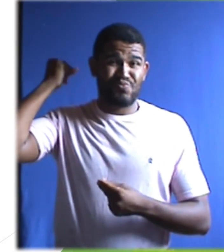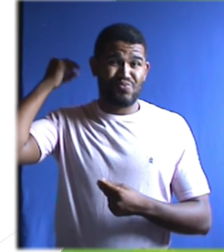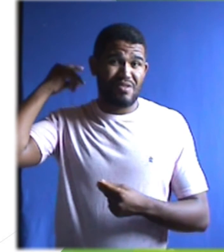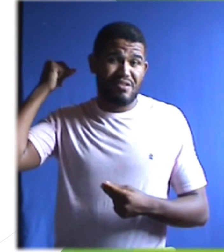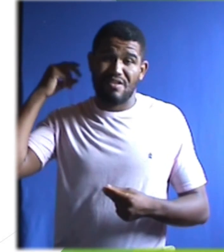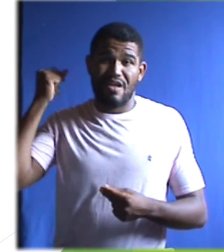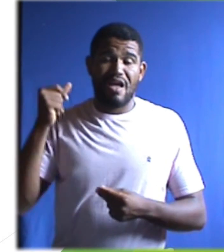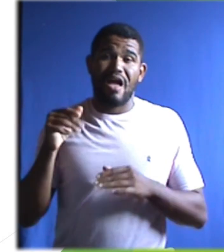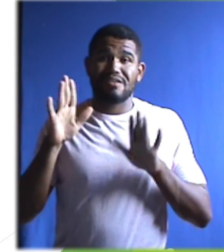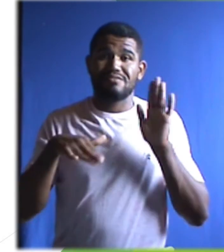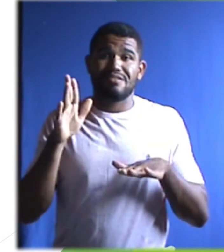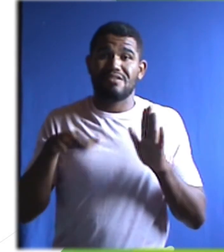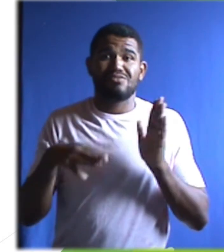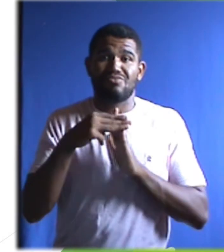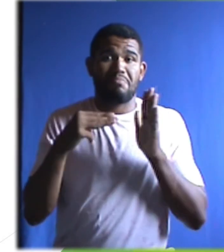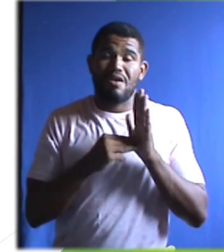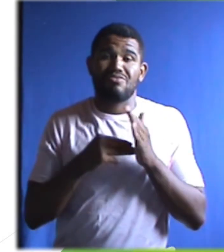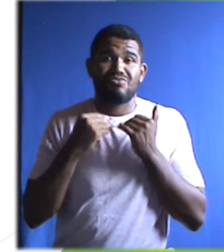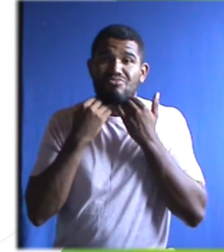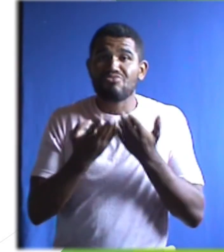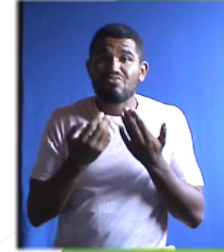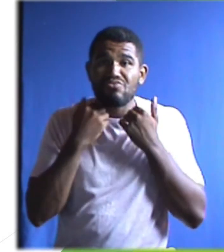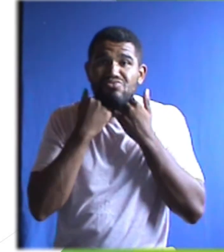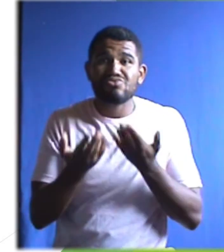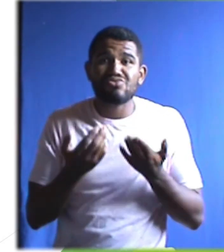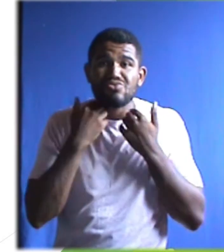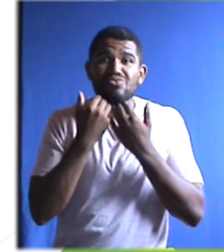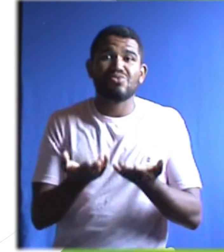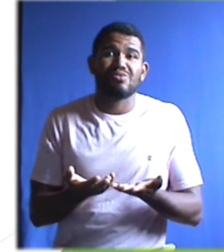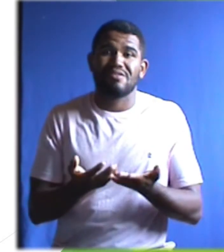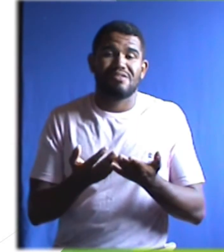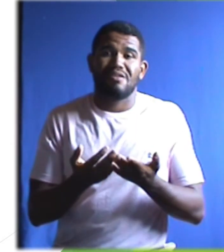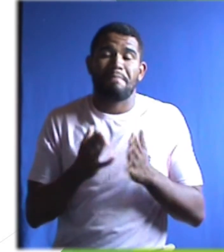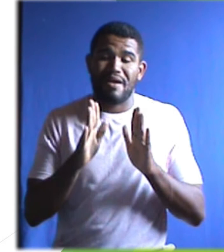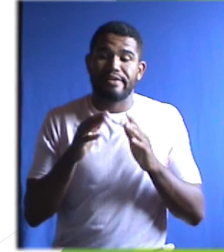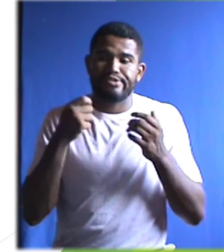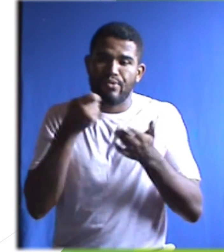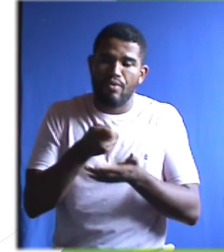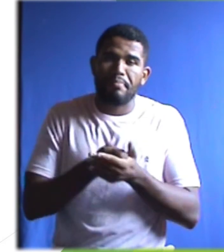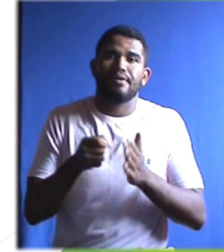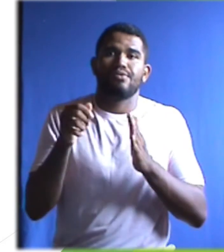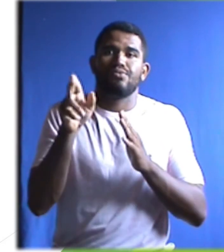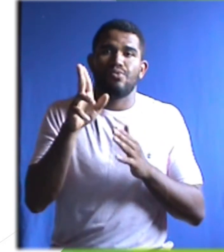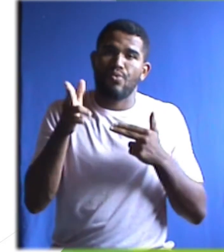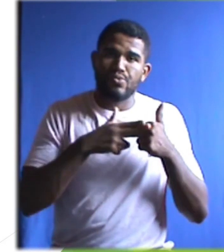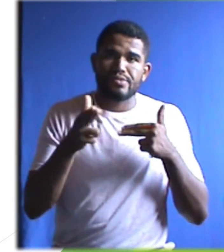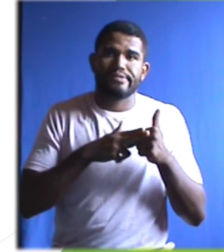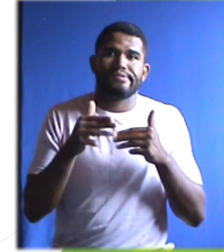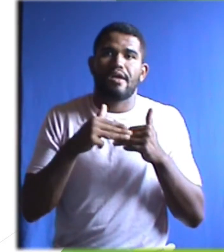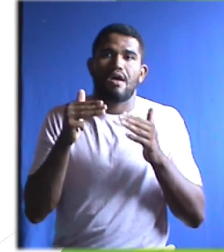até de renome partidário, criou, e às vezes tem que ser exercido daquela maneira